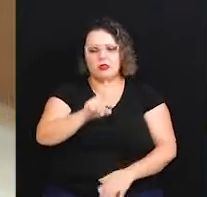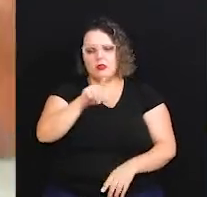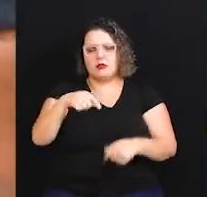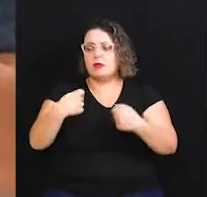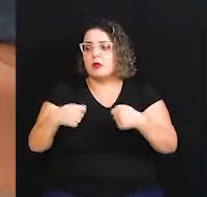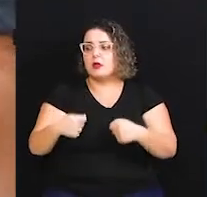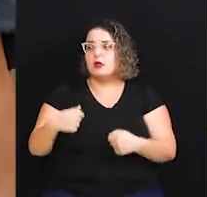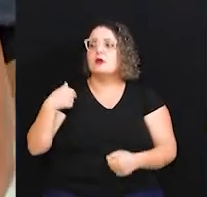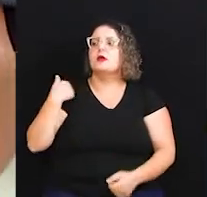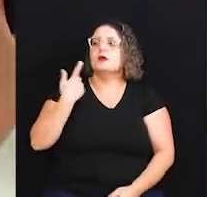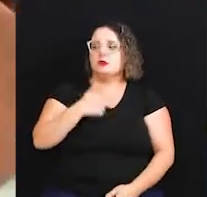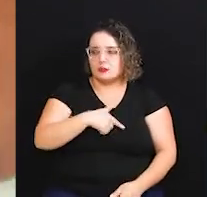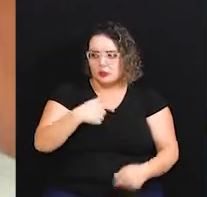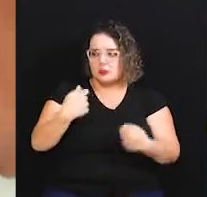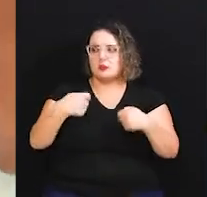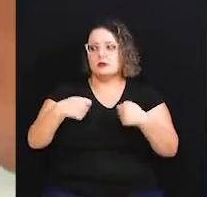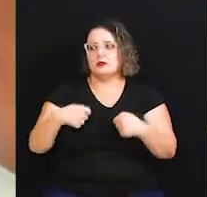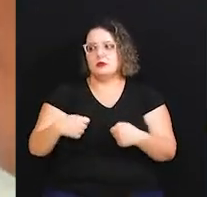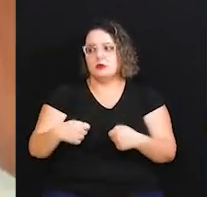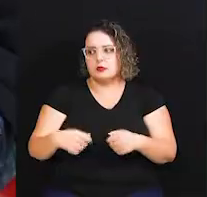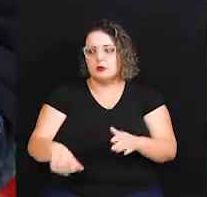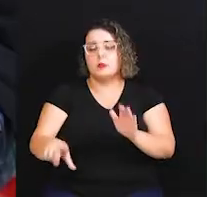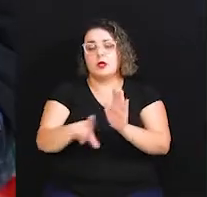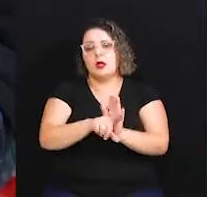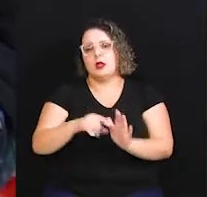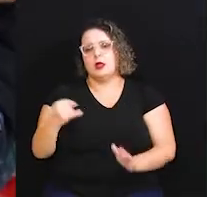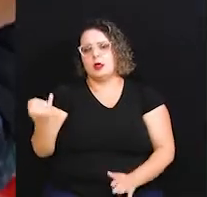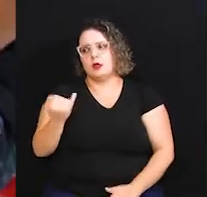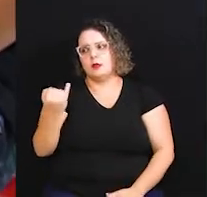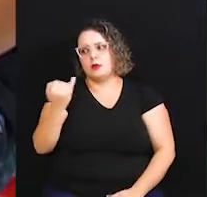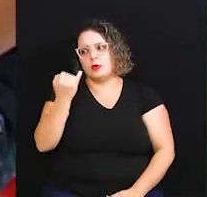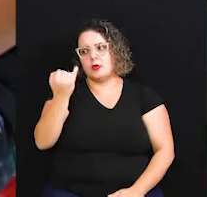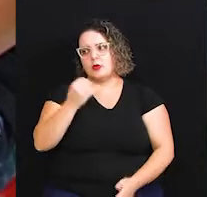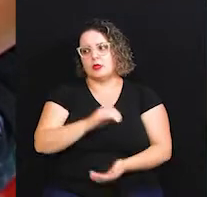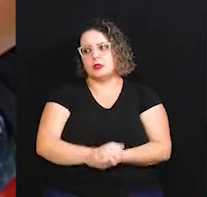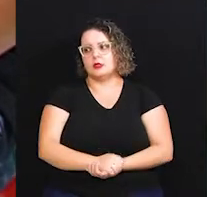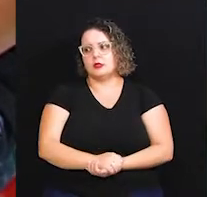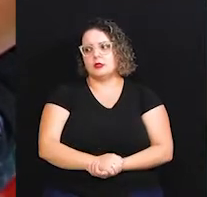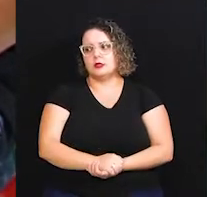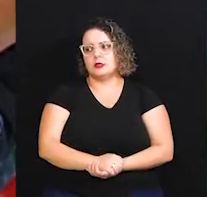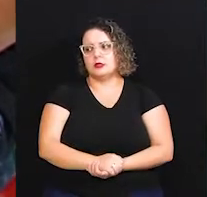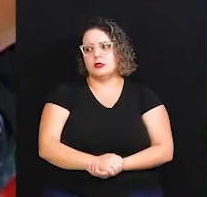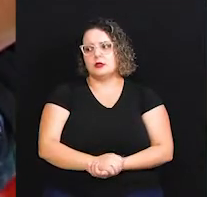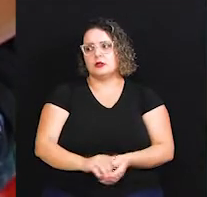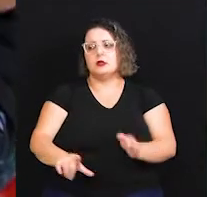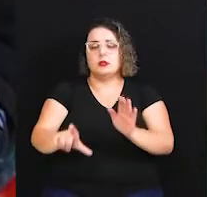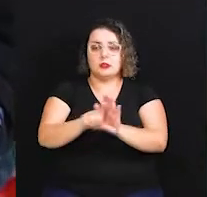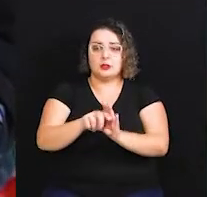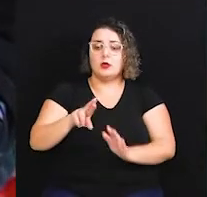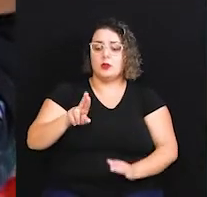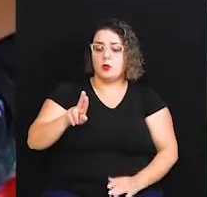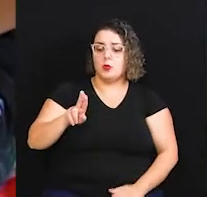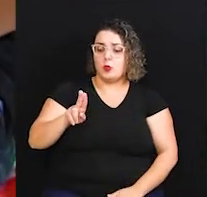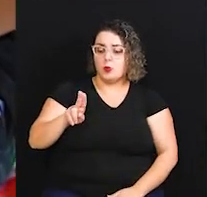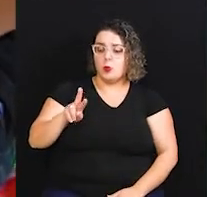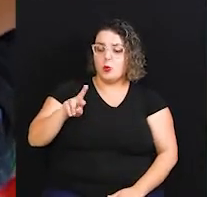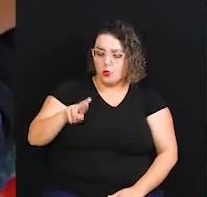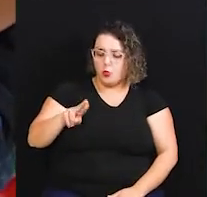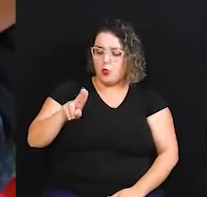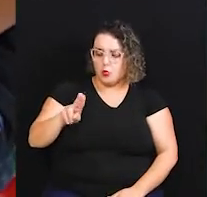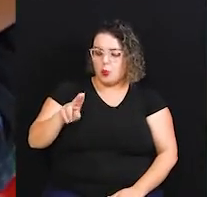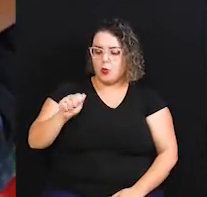Ah, eu não preciso da Lei Rouanet. Nós precisamos, porque a lei é muito importante e, através da Lei Rouanet,